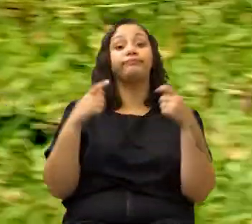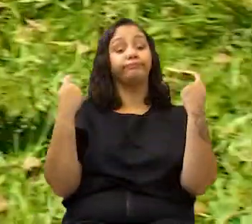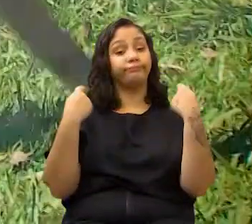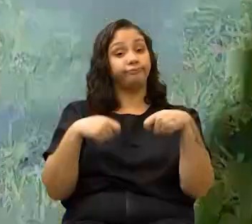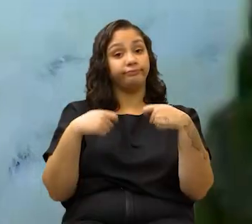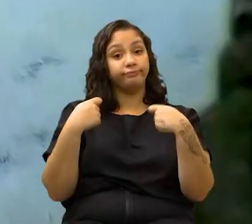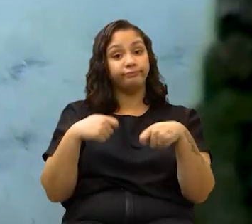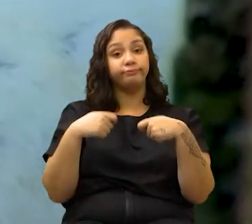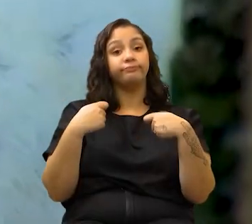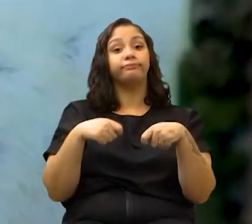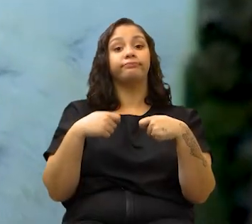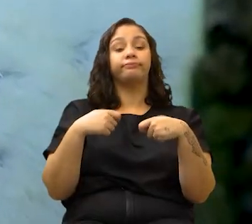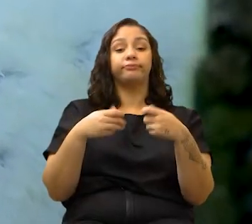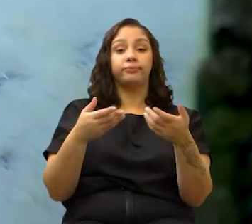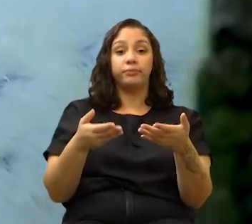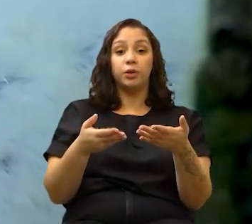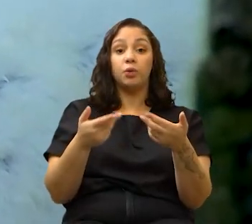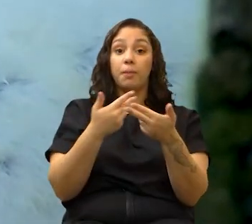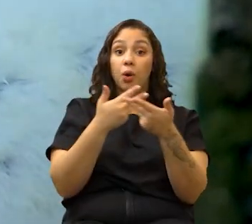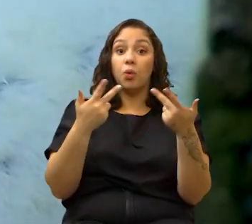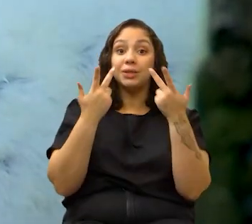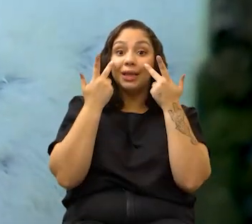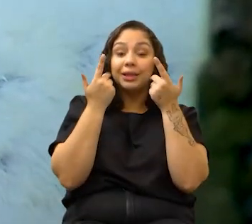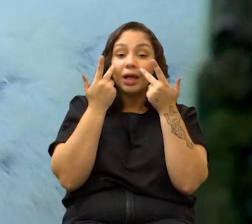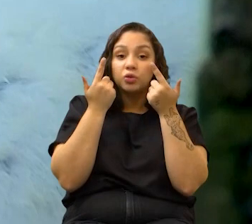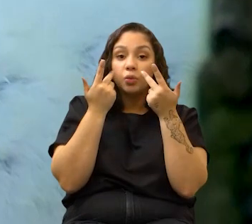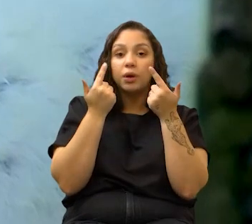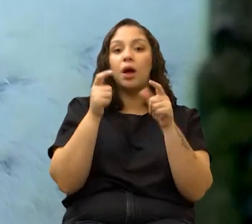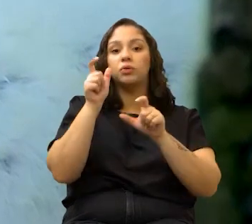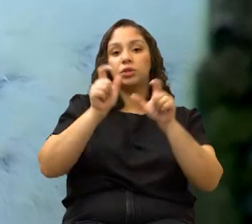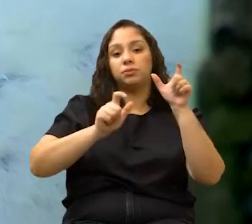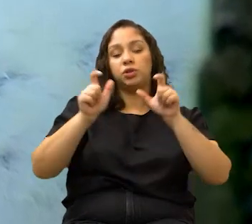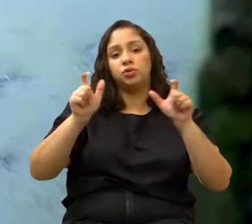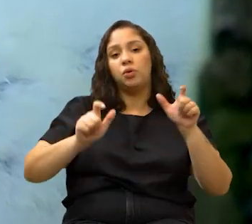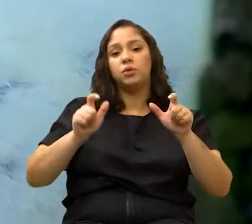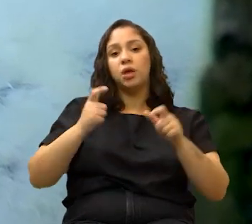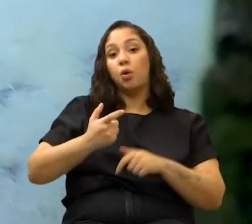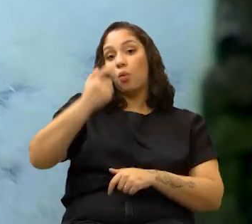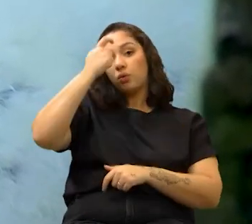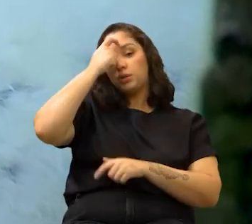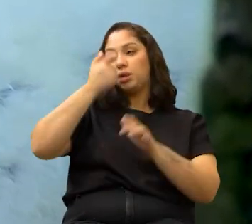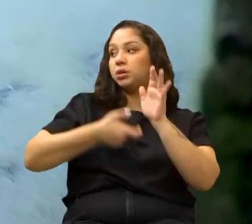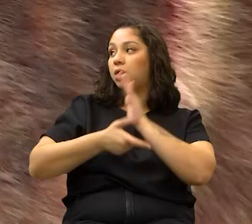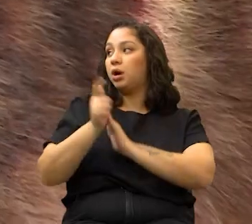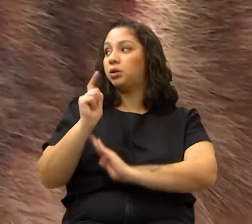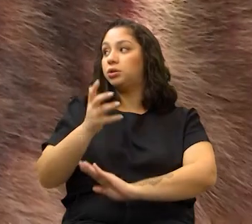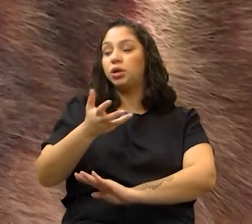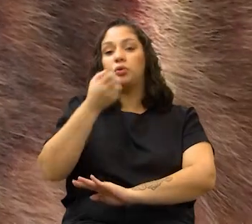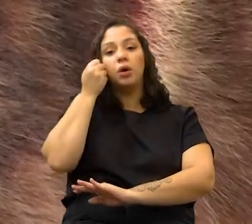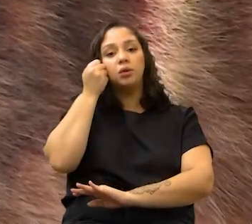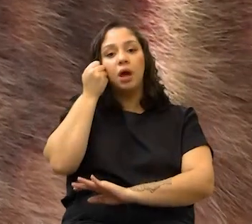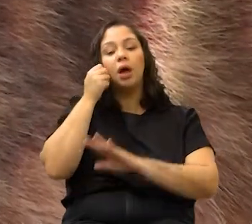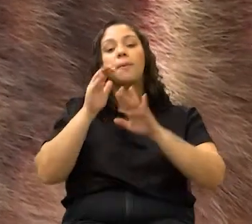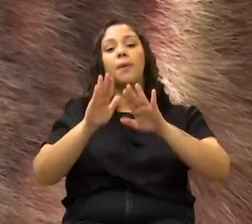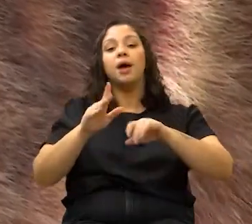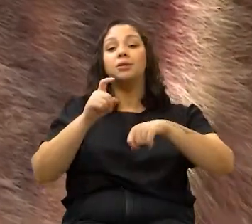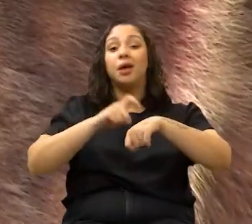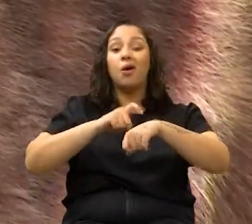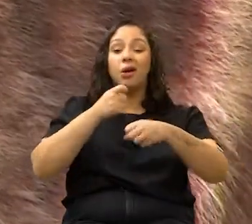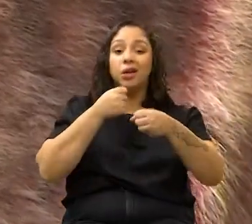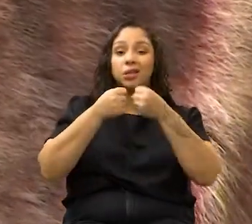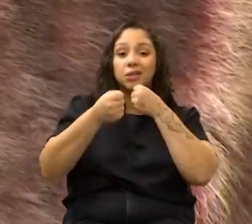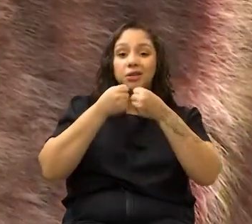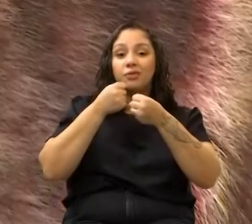nisso, e isso deveria ser uma coisa natural nas pessoas ao pensar em adotar, mas infelizmente a